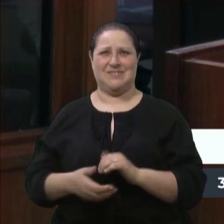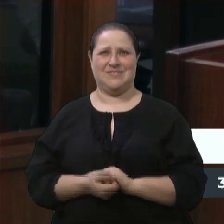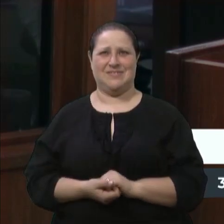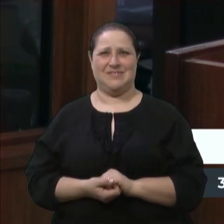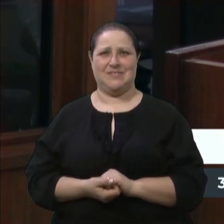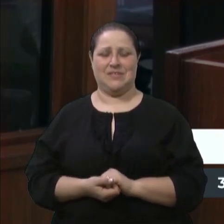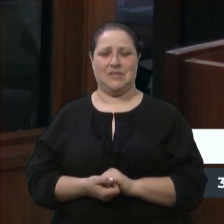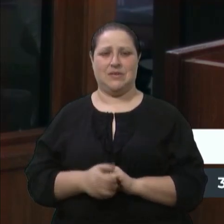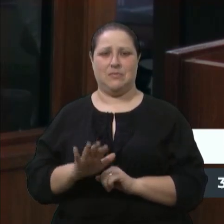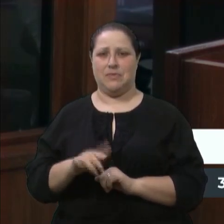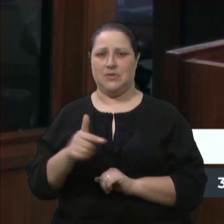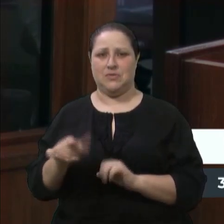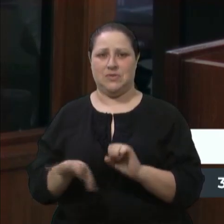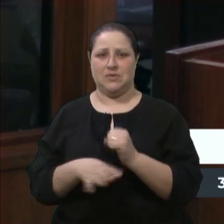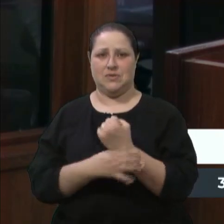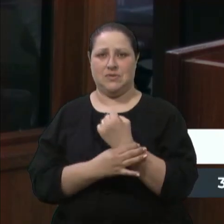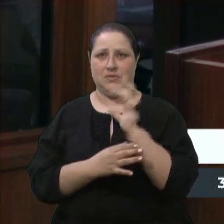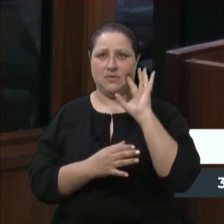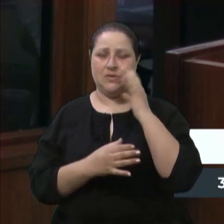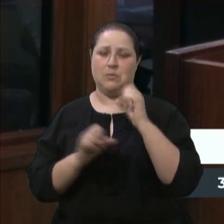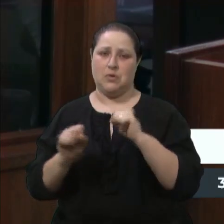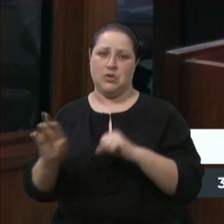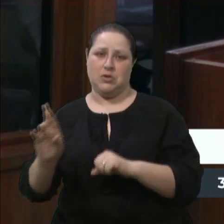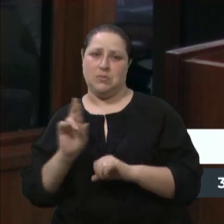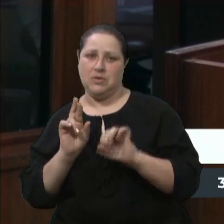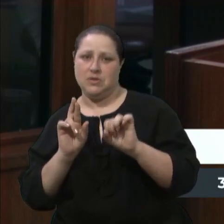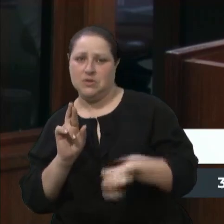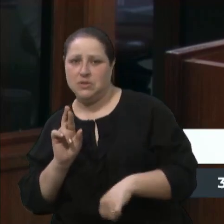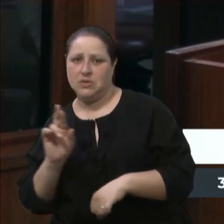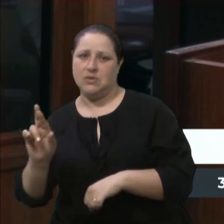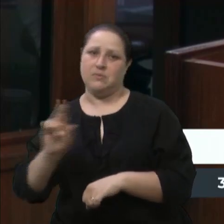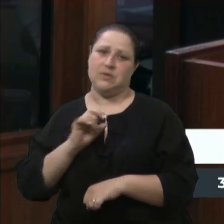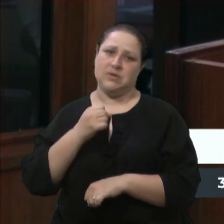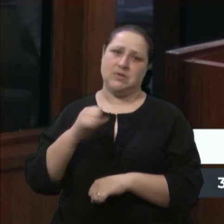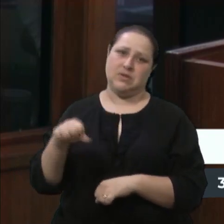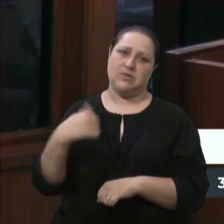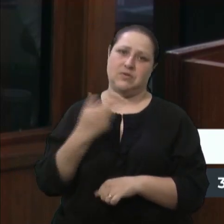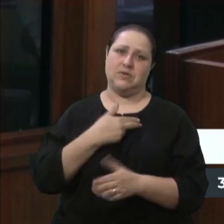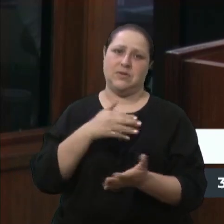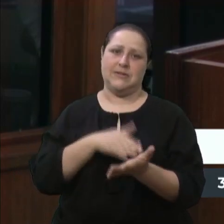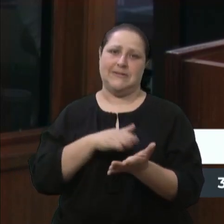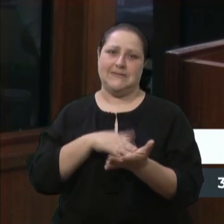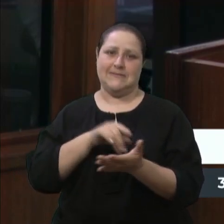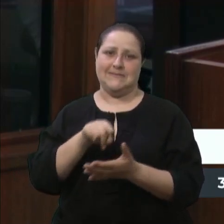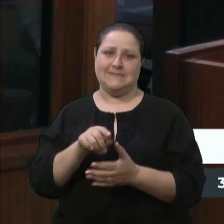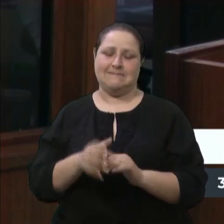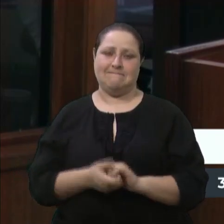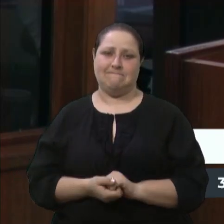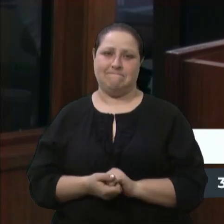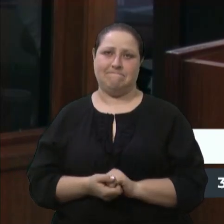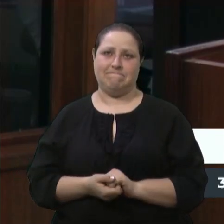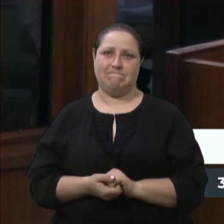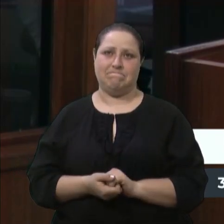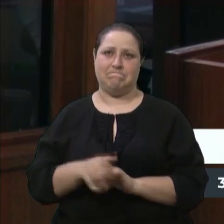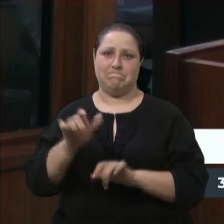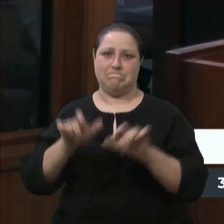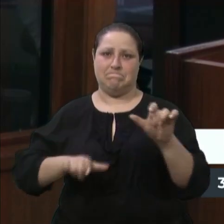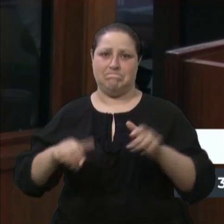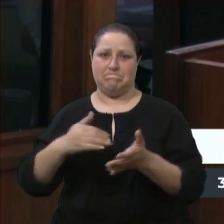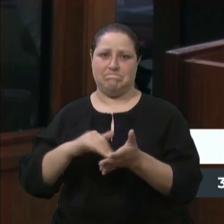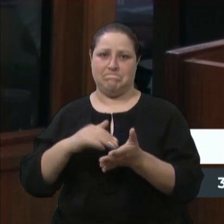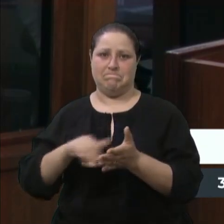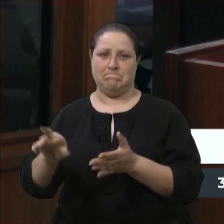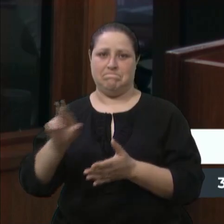ser resolvido. Pode ser sim, pode ser não. E nós vamos cobrar isso. E quando os secretários dão as respostas, isso é